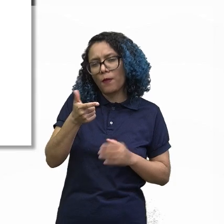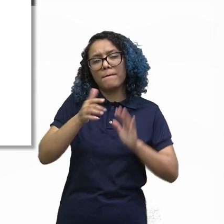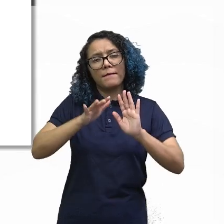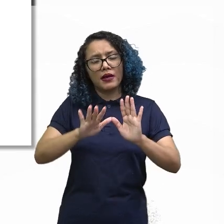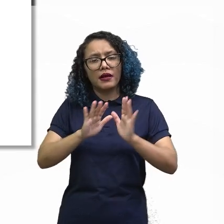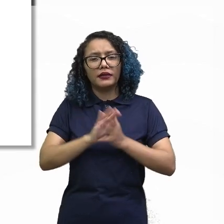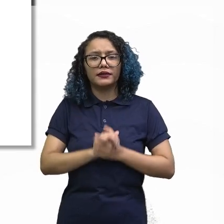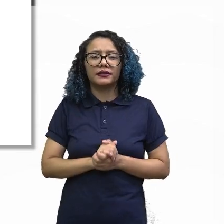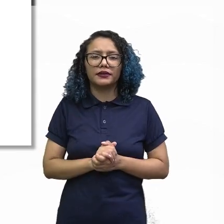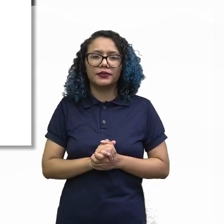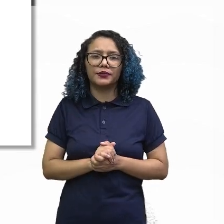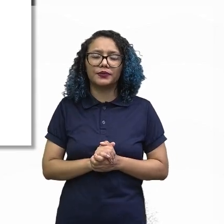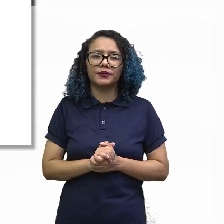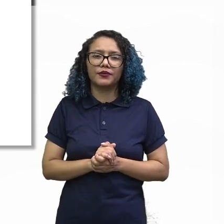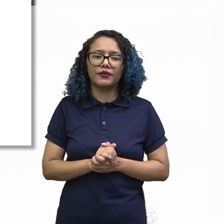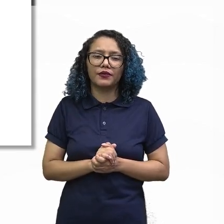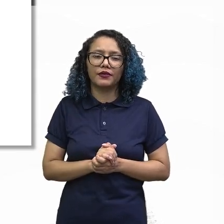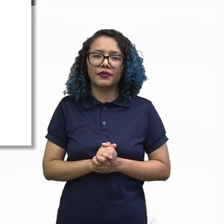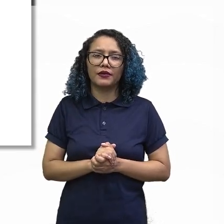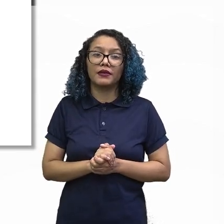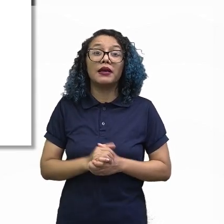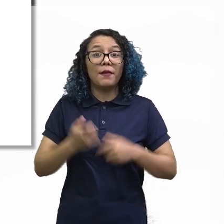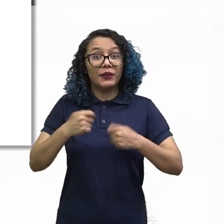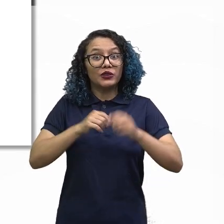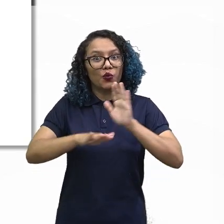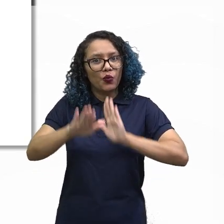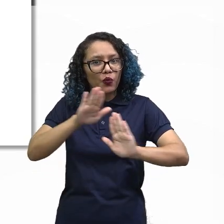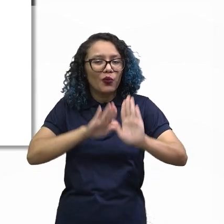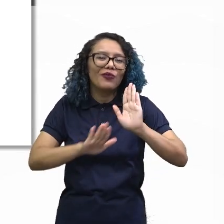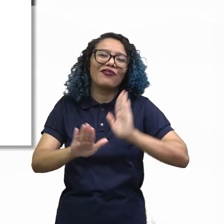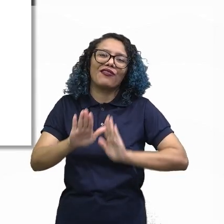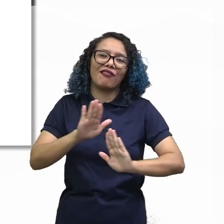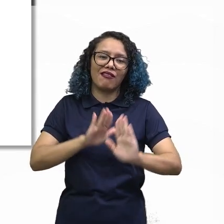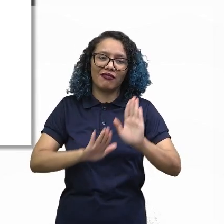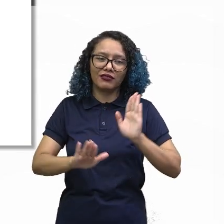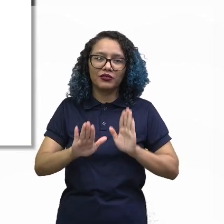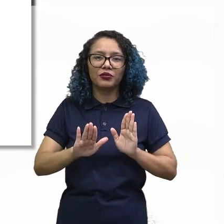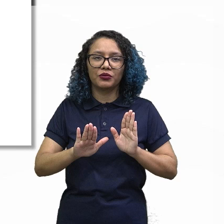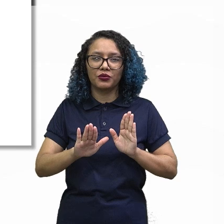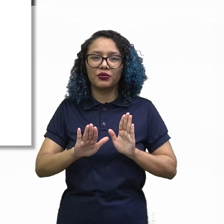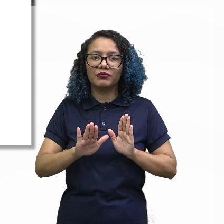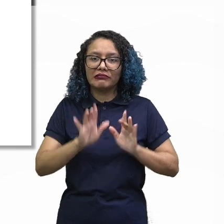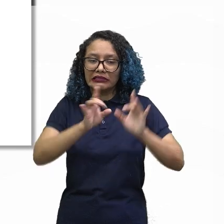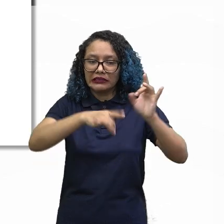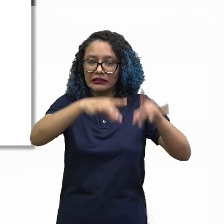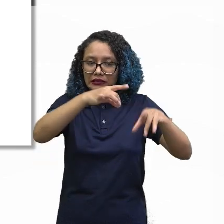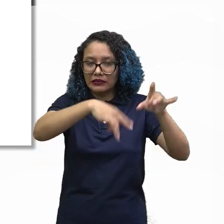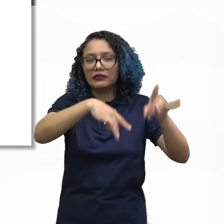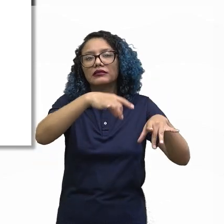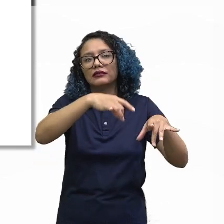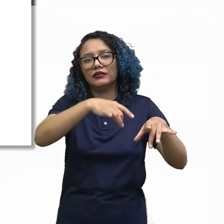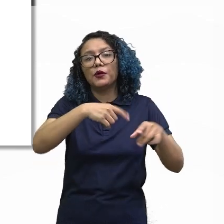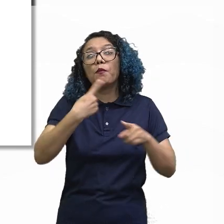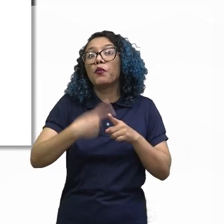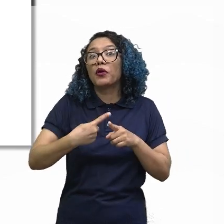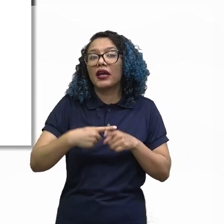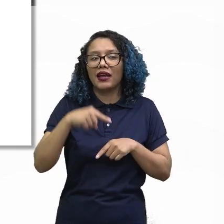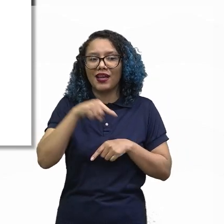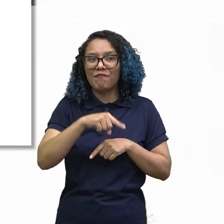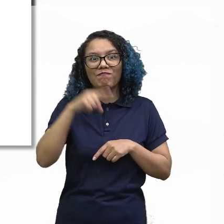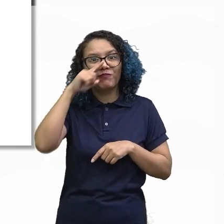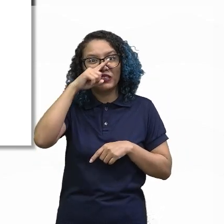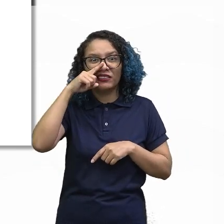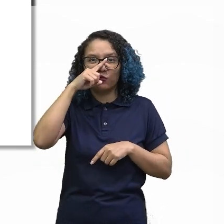apesar de se ter um cuidado muito grande aonde depositar esses rejeitos, porque são